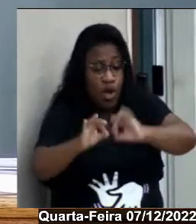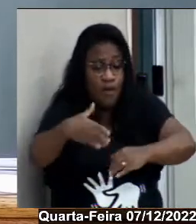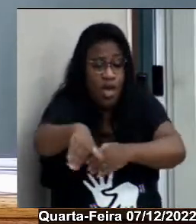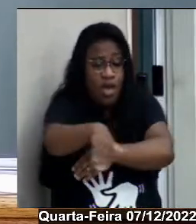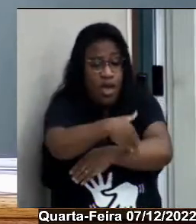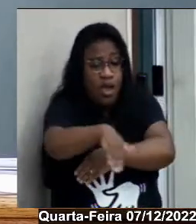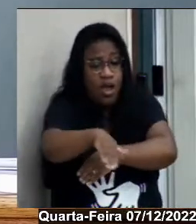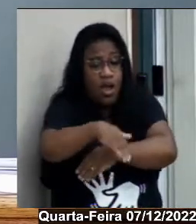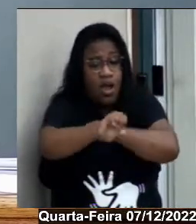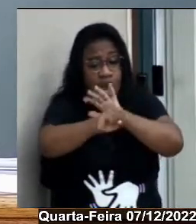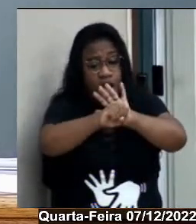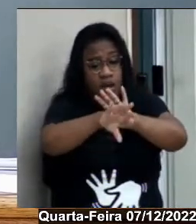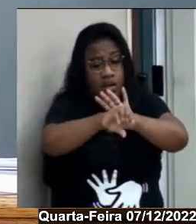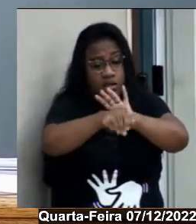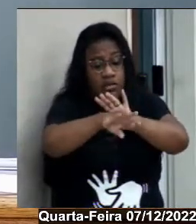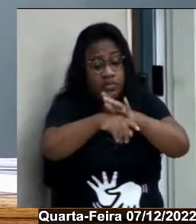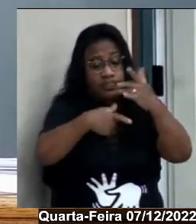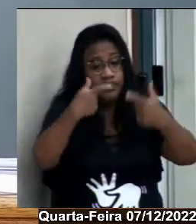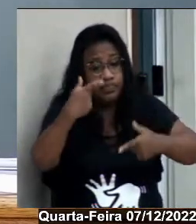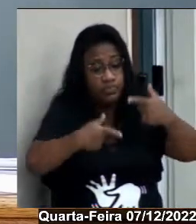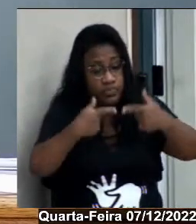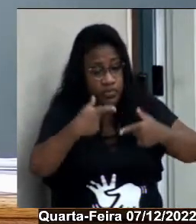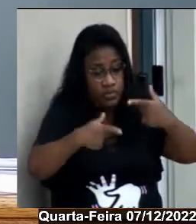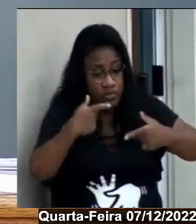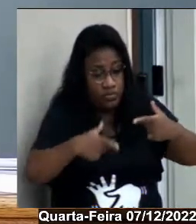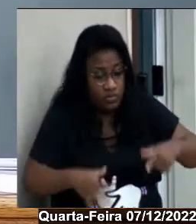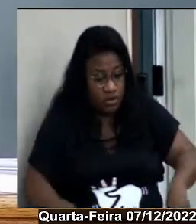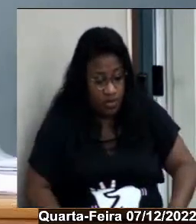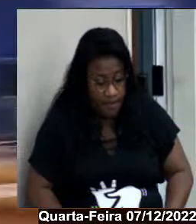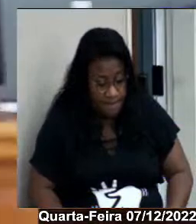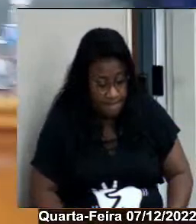em discussão, presidente. A indicação está em discussão.